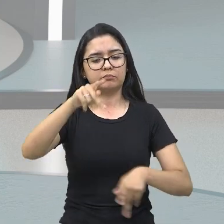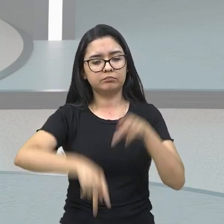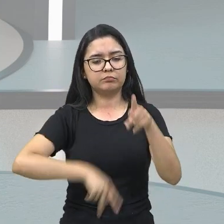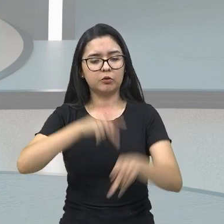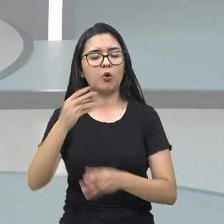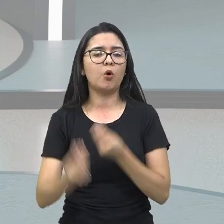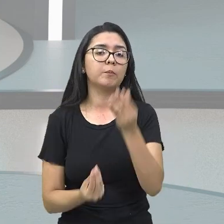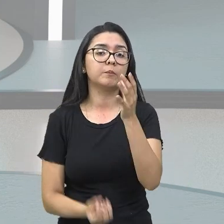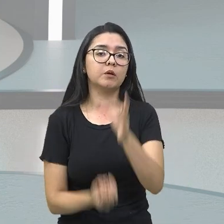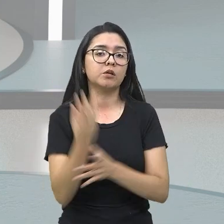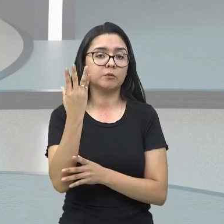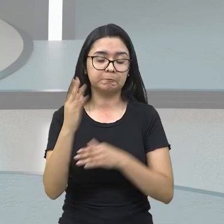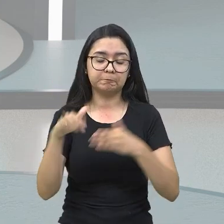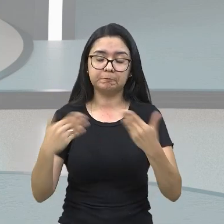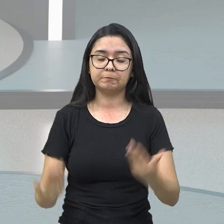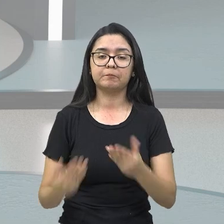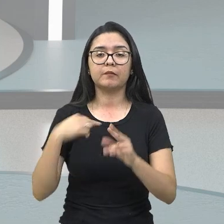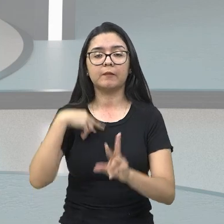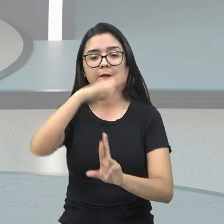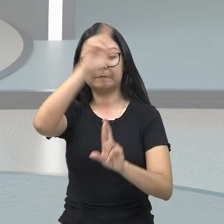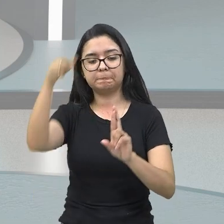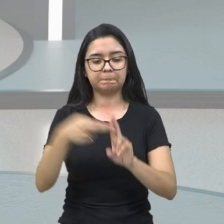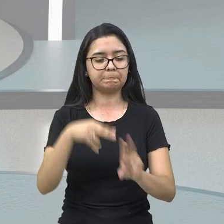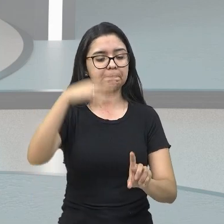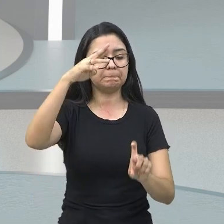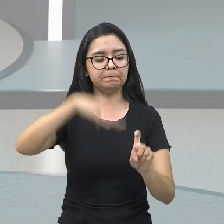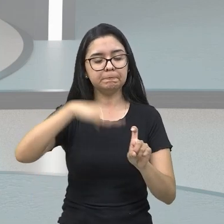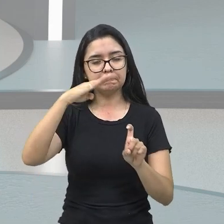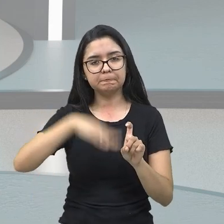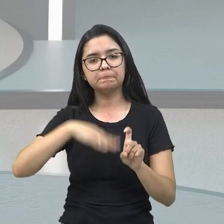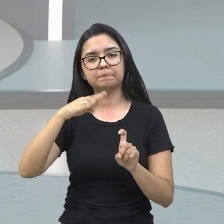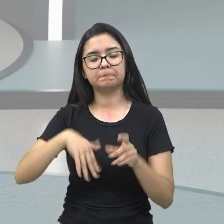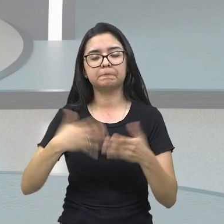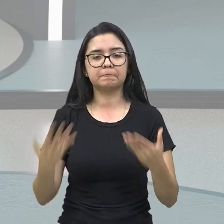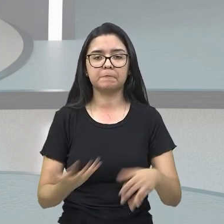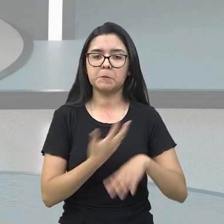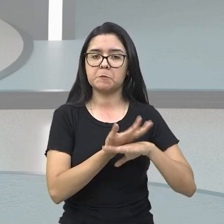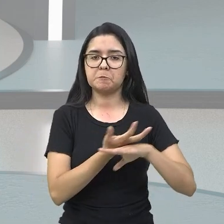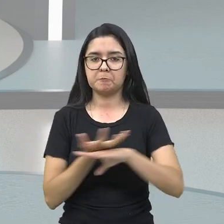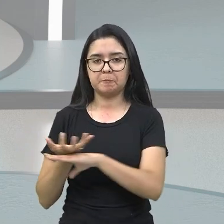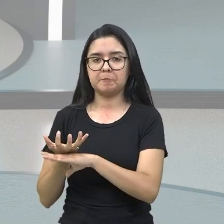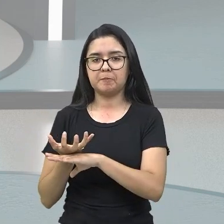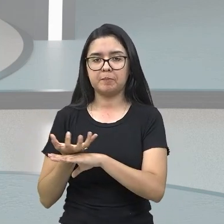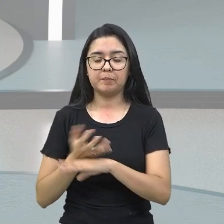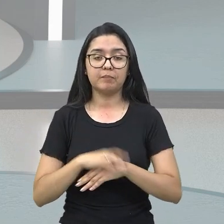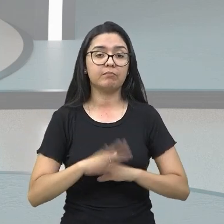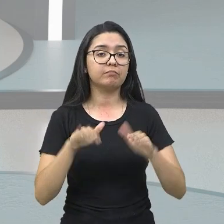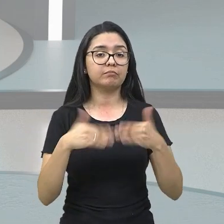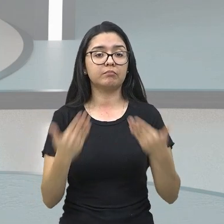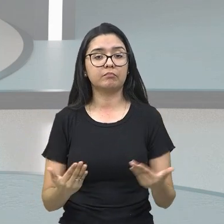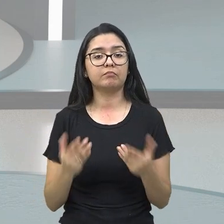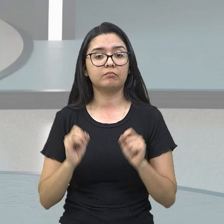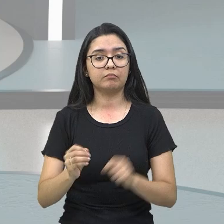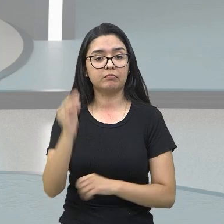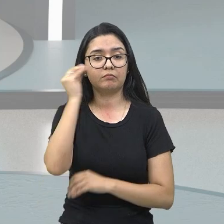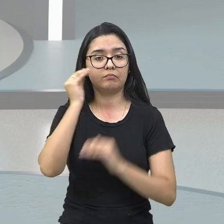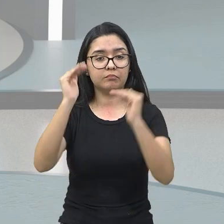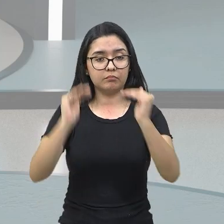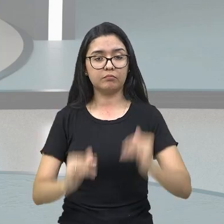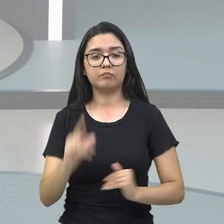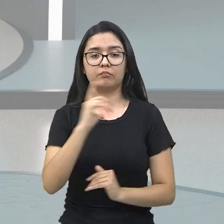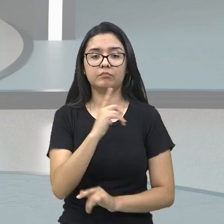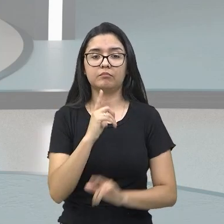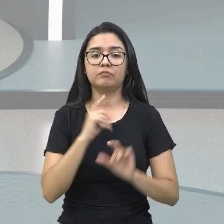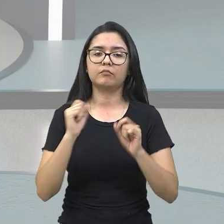geralmente fazem essa referência, não é diferente aqui em relação à Vitória Régia, tá bom? Então, a gente tem aqui